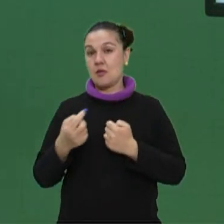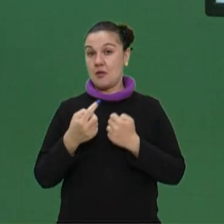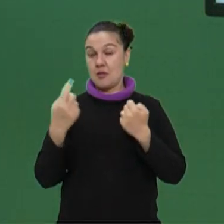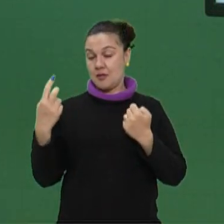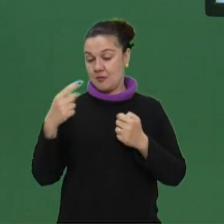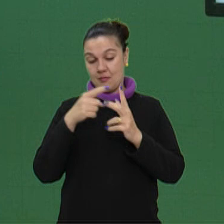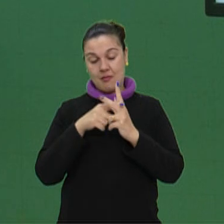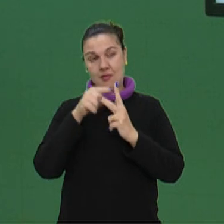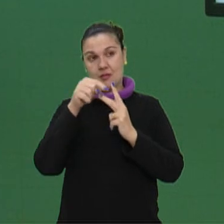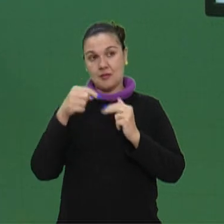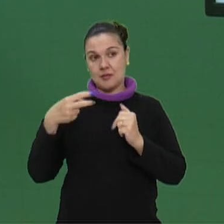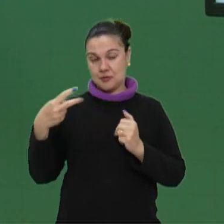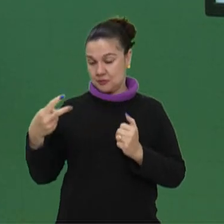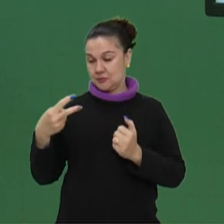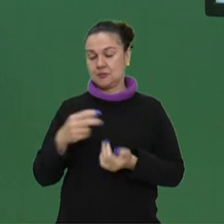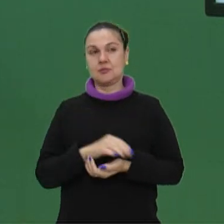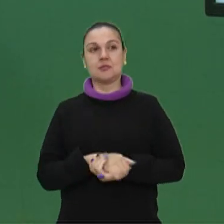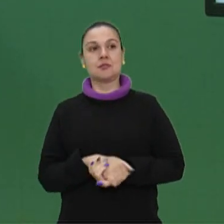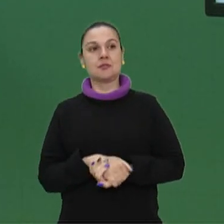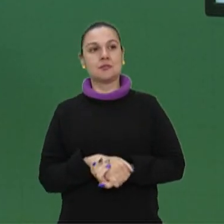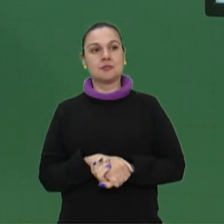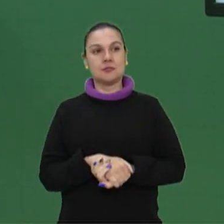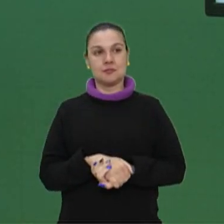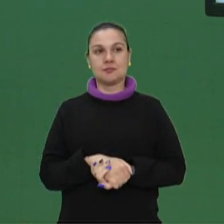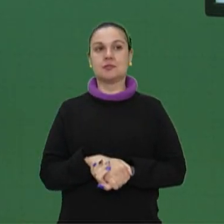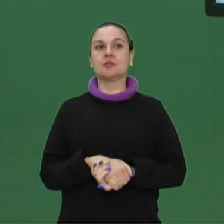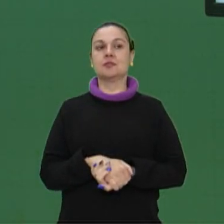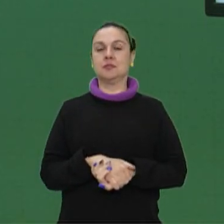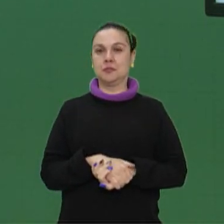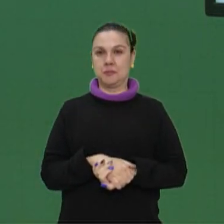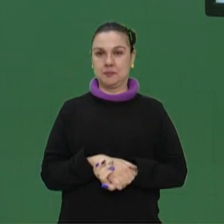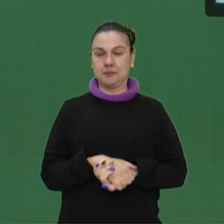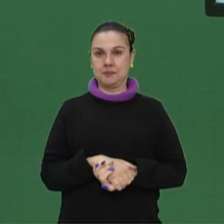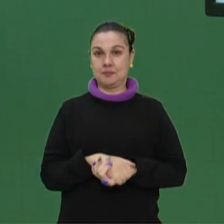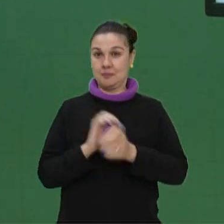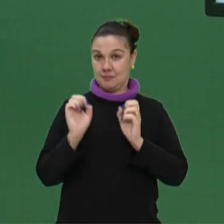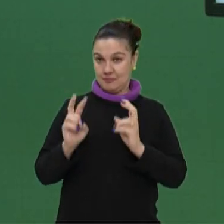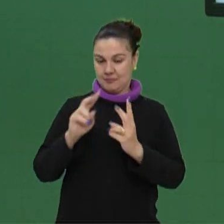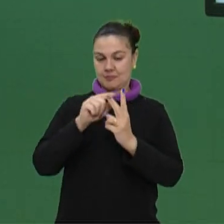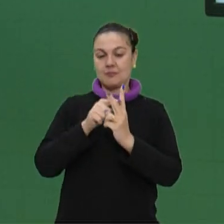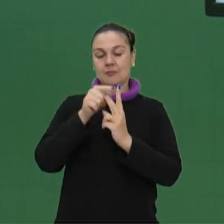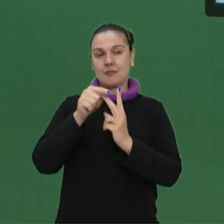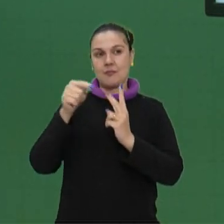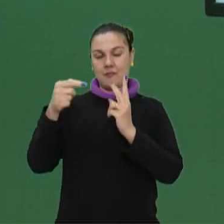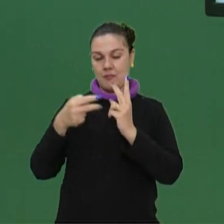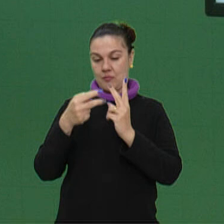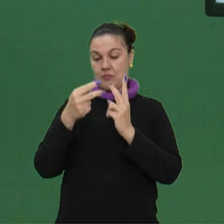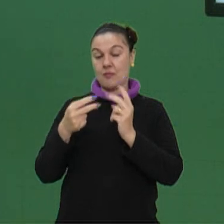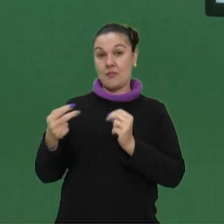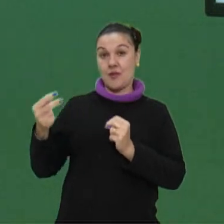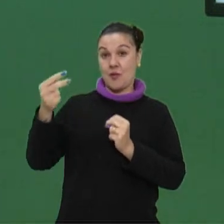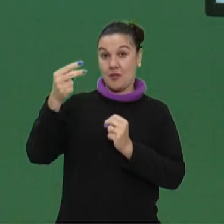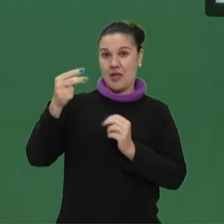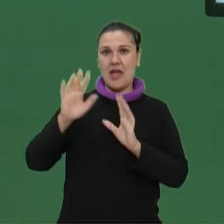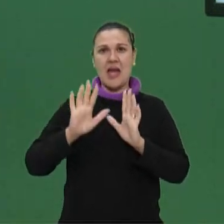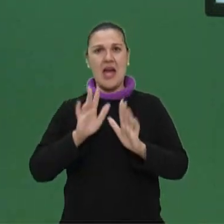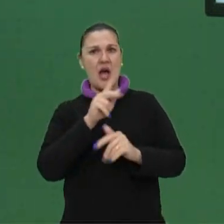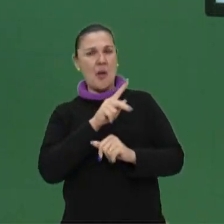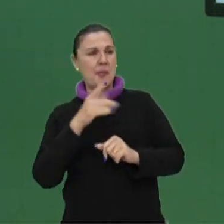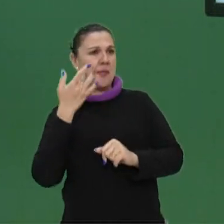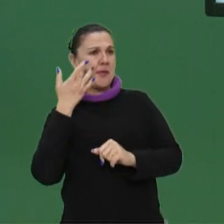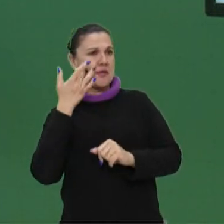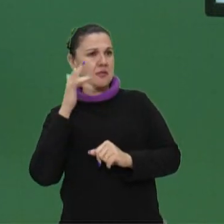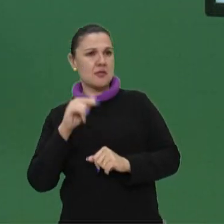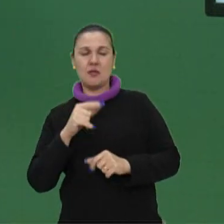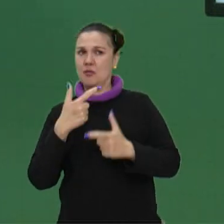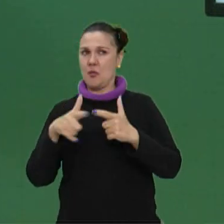parênteses, é raiz de 2. Então, vai ficar raiz de 2 elevado ao quadrado. Ok? Fica muito mais fácil. Ah, mas eu não sei produto notável.